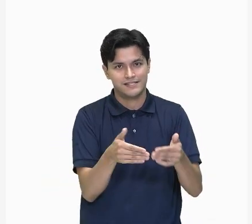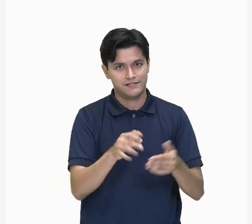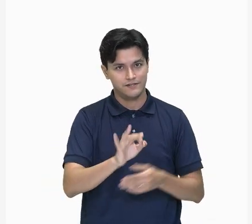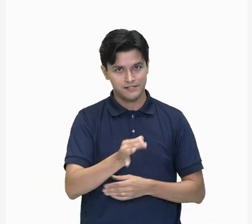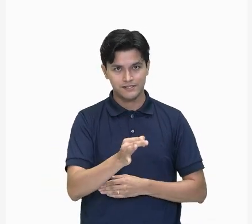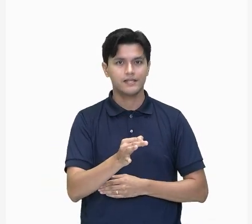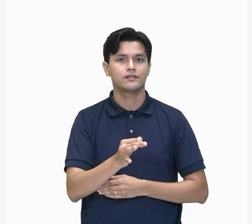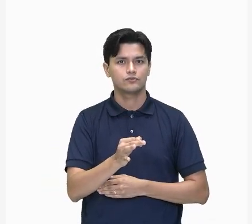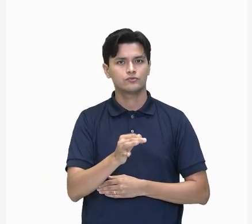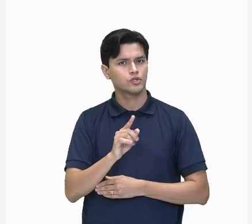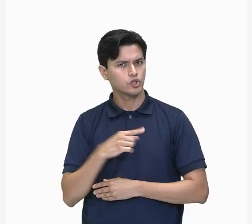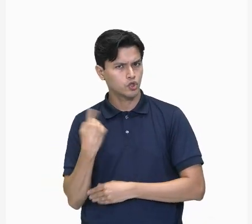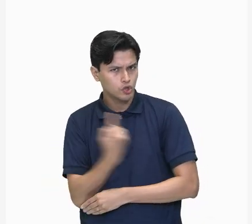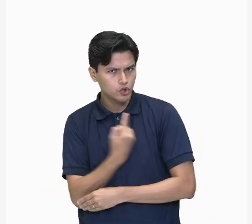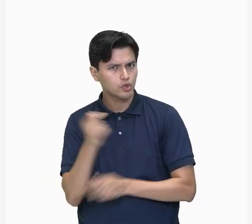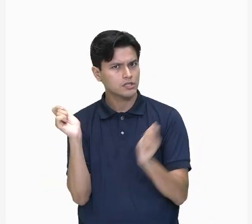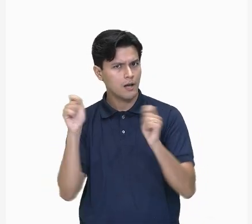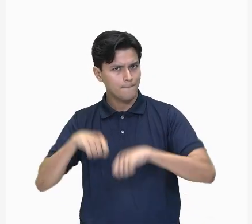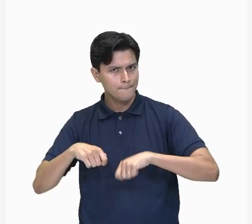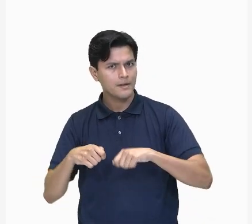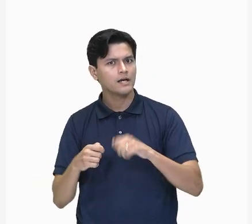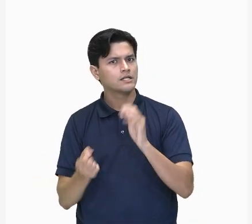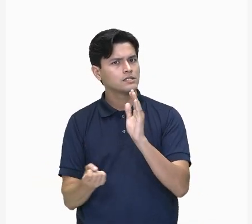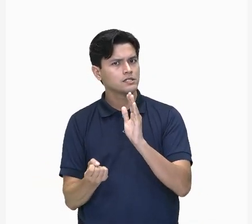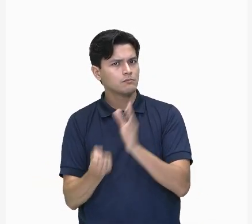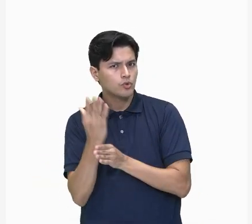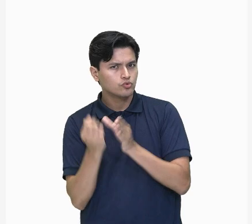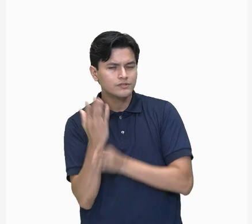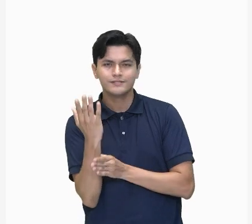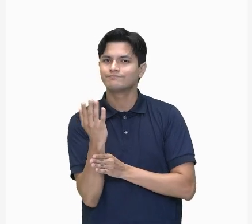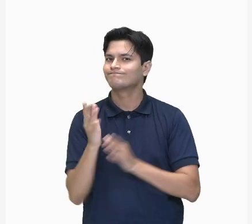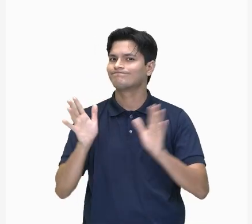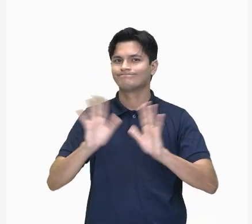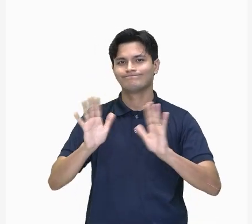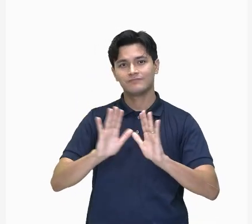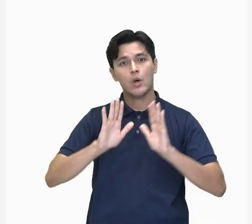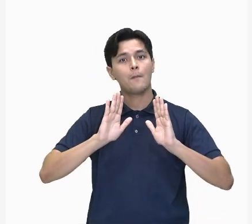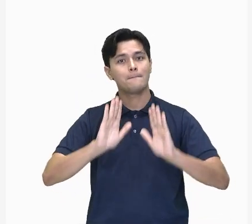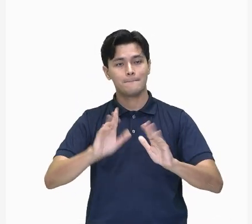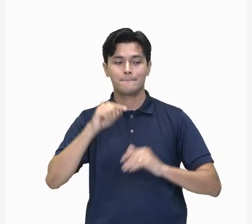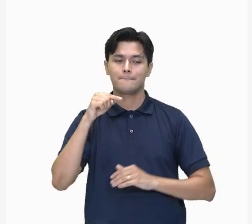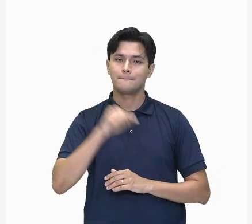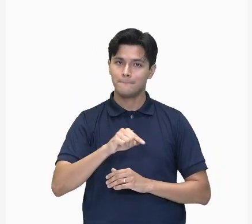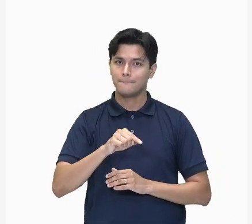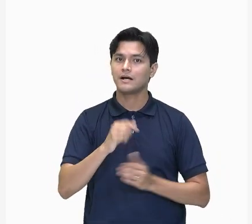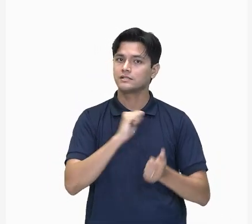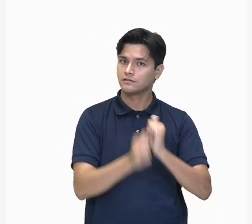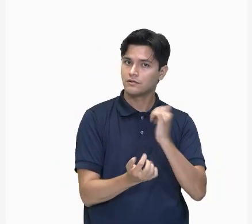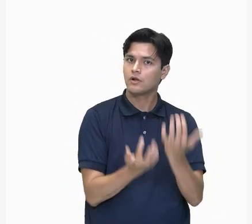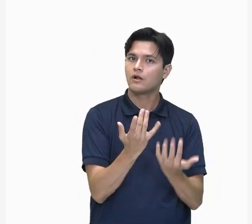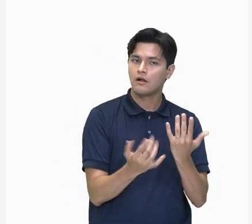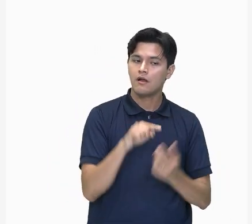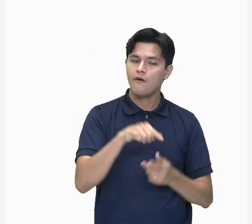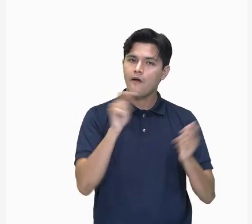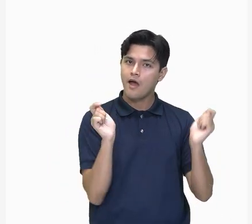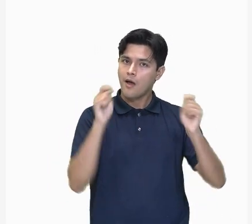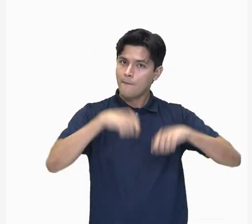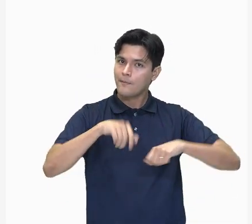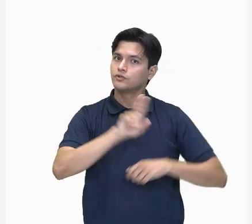tá? Mas ele é altamente eficiente, né? E no caso aí ele é utilizado em lugares como as